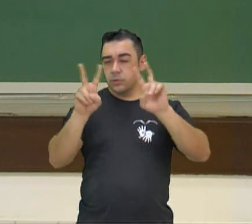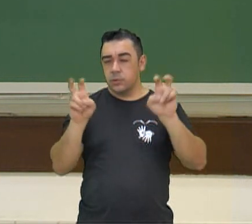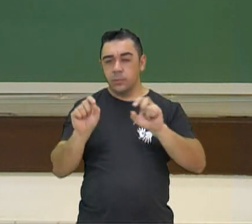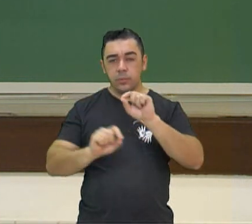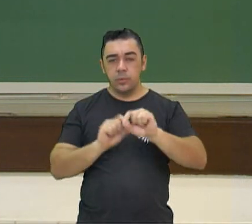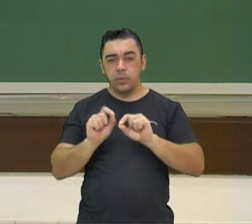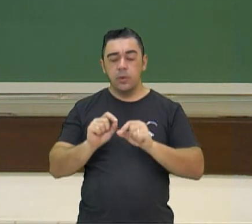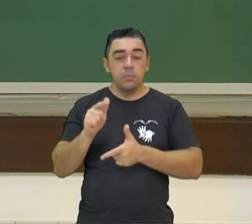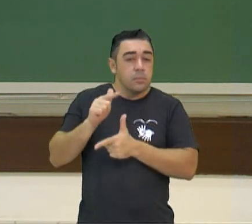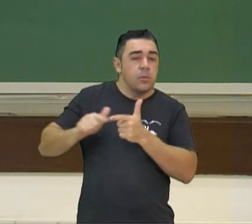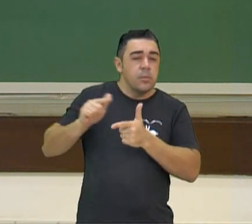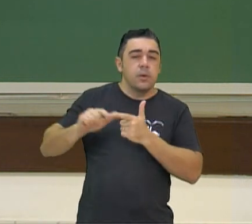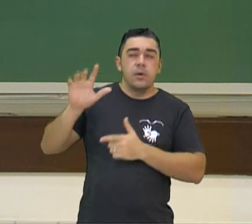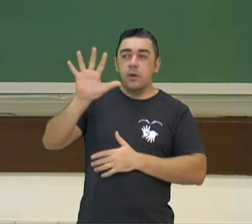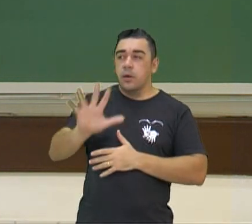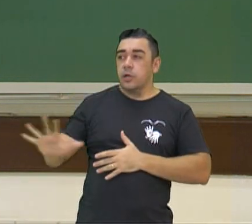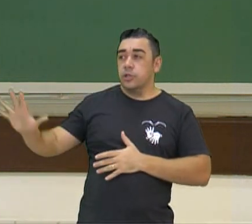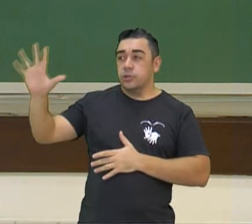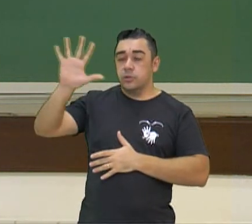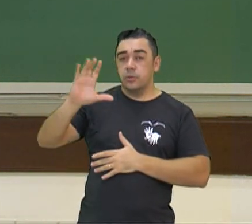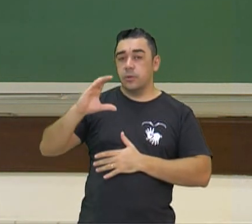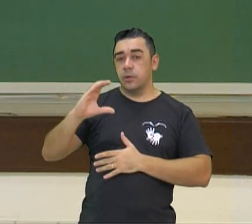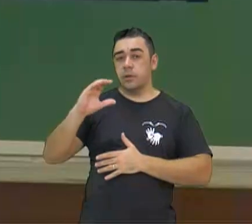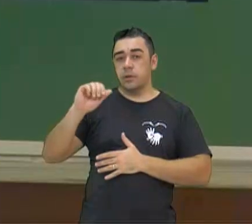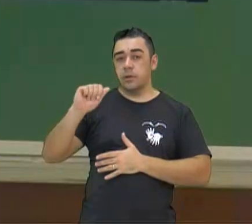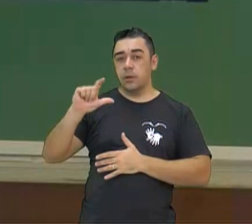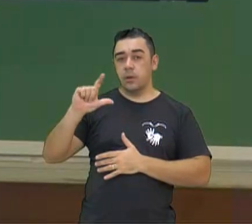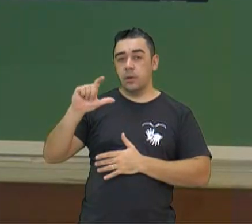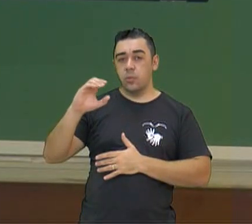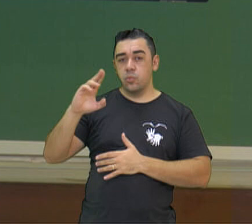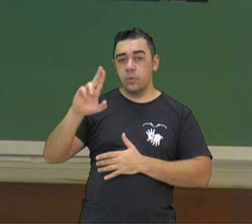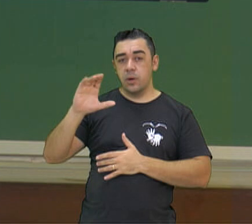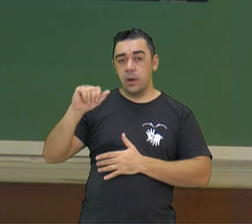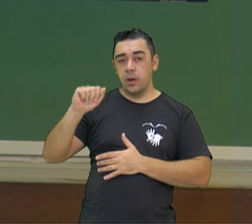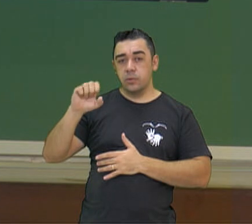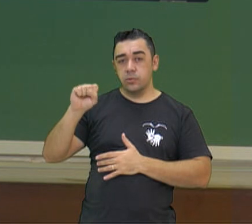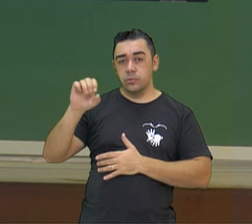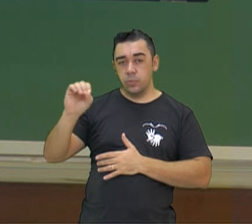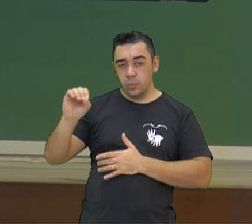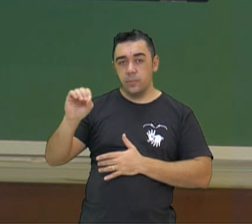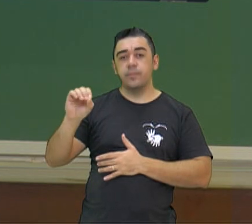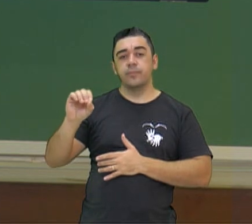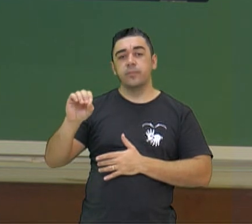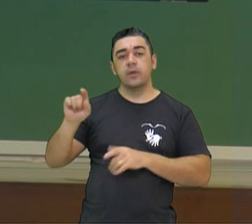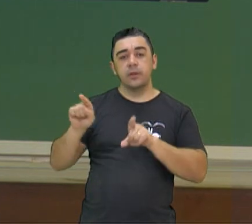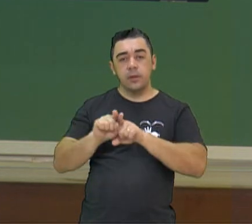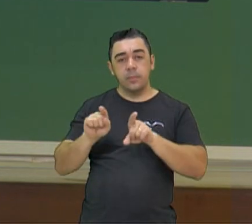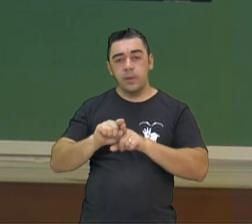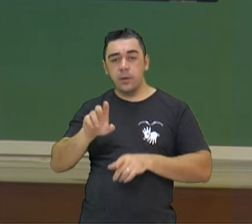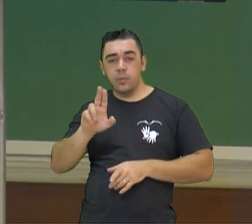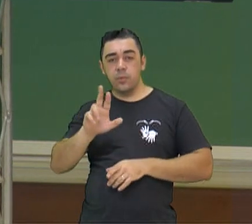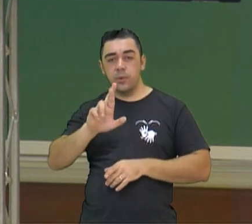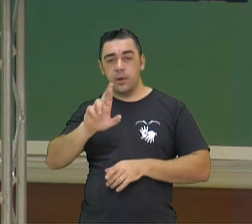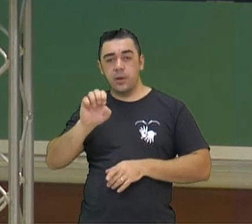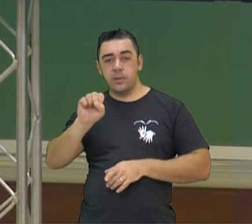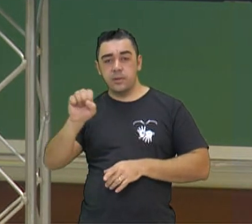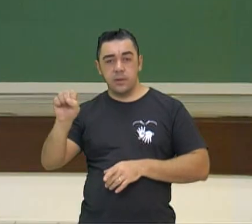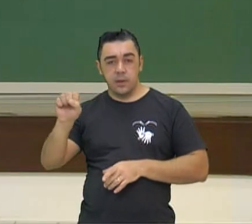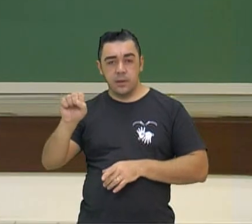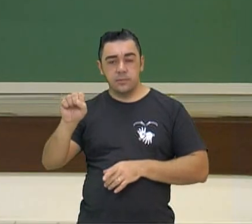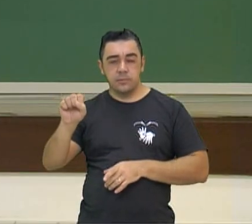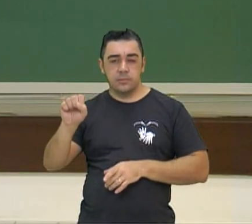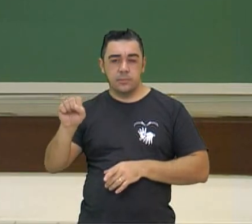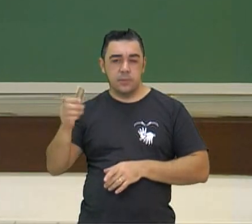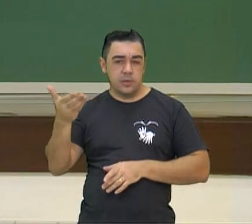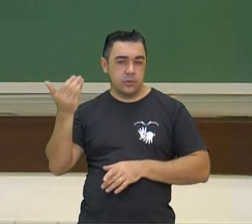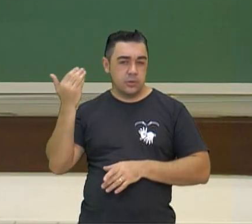conflitos do Cáucaso, pense que Cáucaso é uma região, e nas ex-repúblicas soviéticas. Você vai precisar